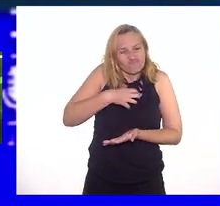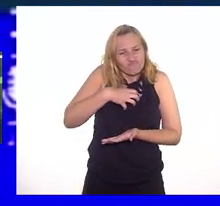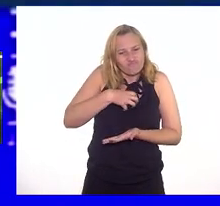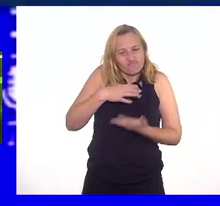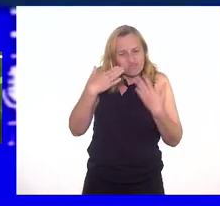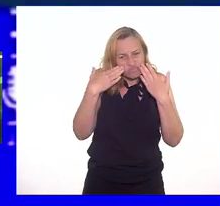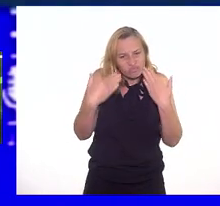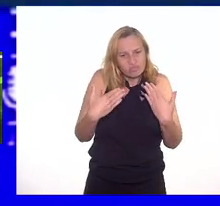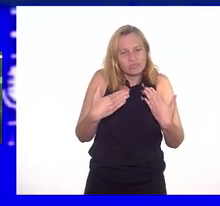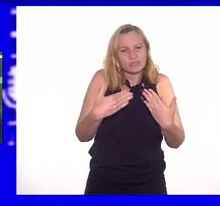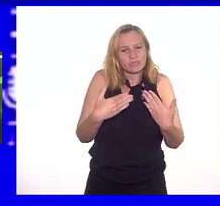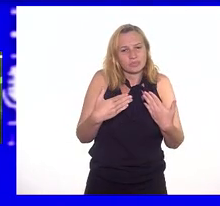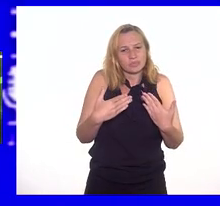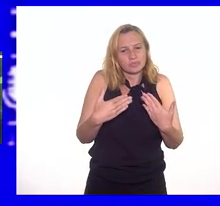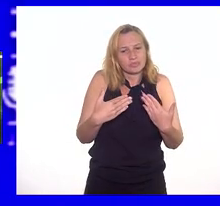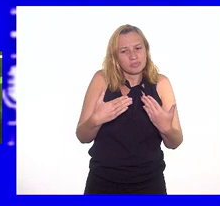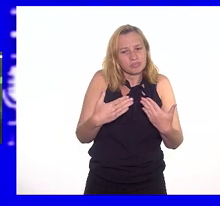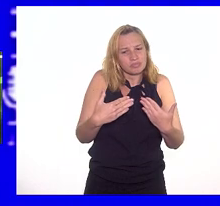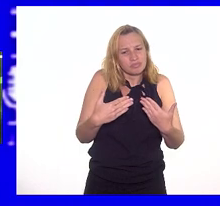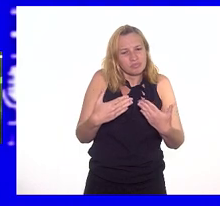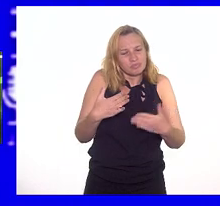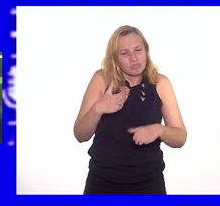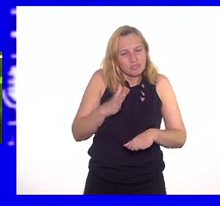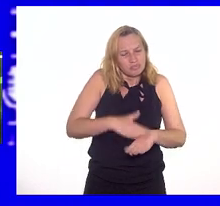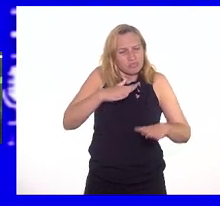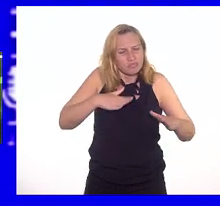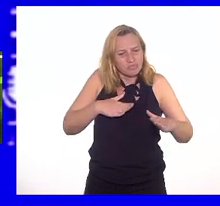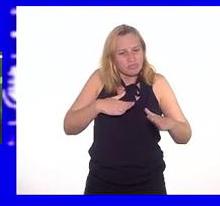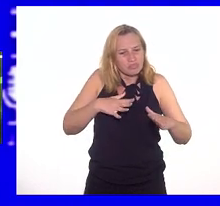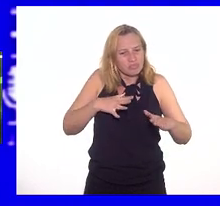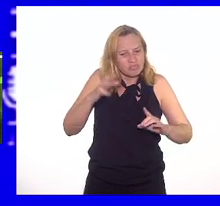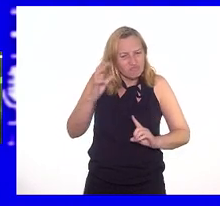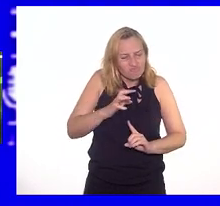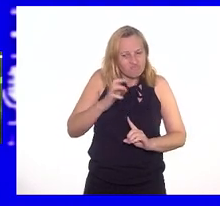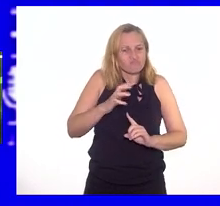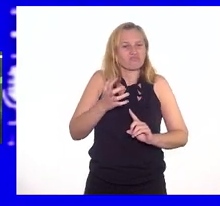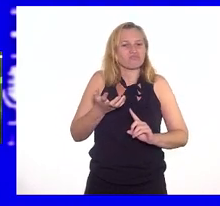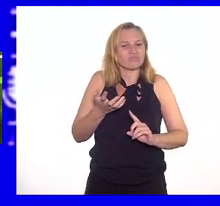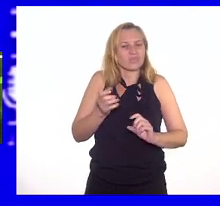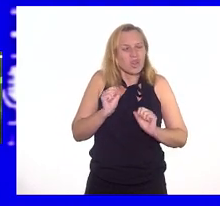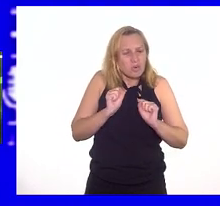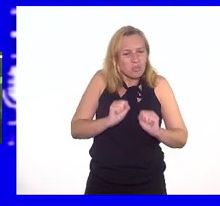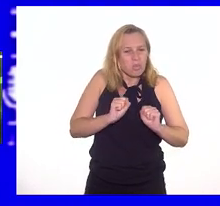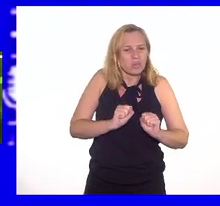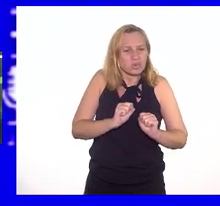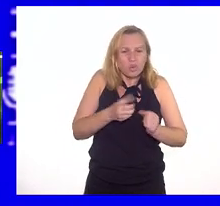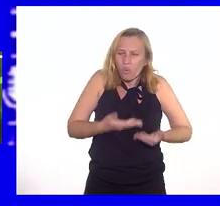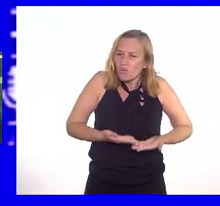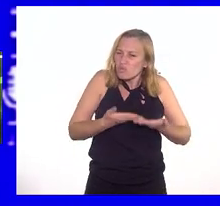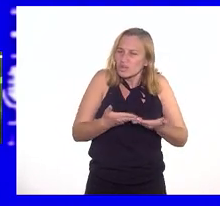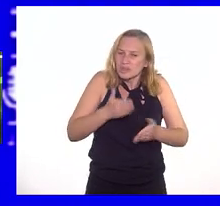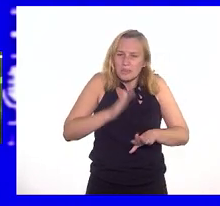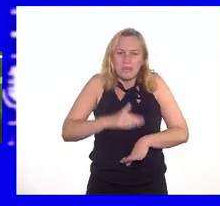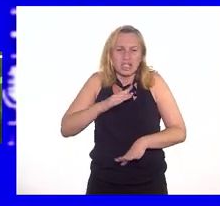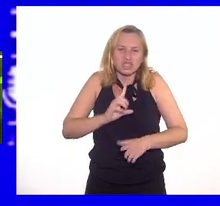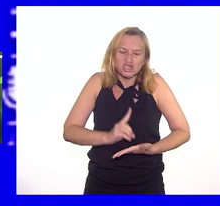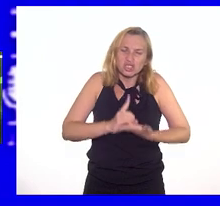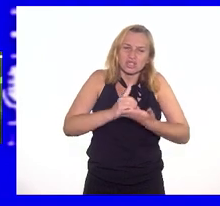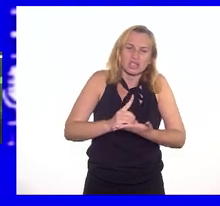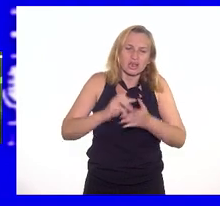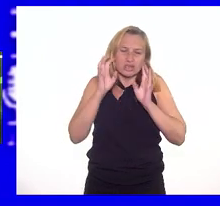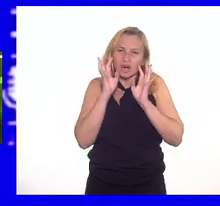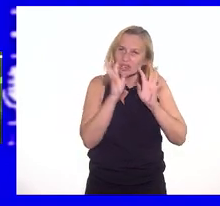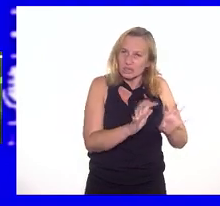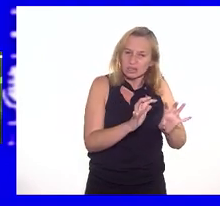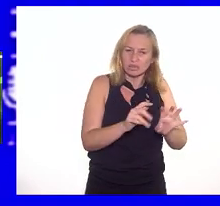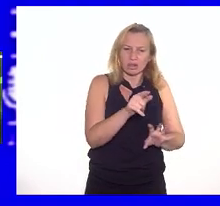seja mais impactante, algo que de alguma forma possa oferecer um pouco mais de dignidade e atenção